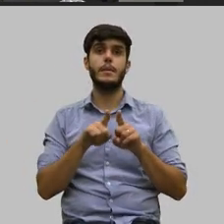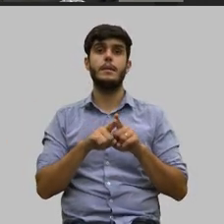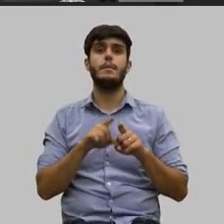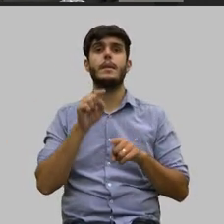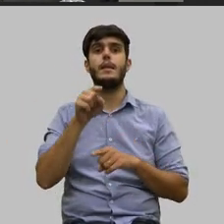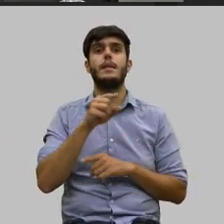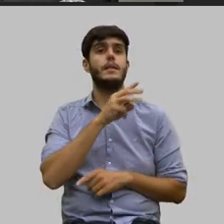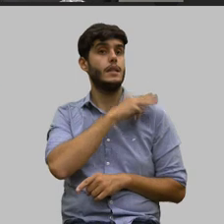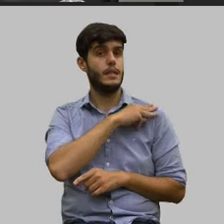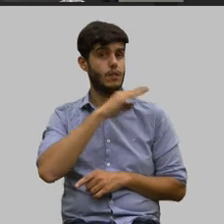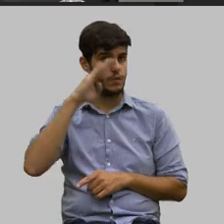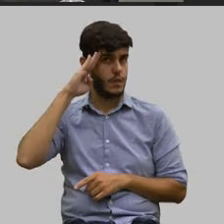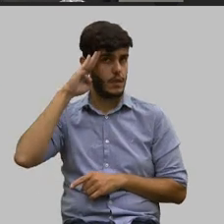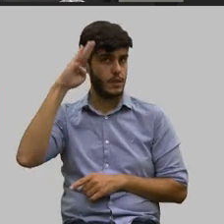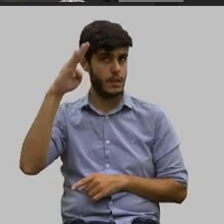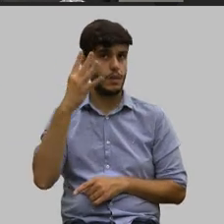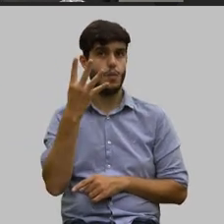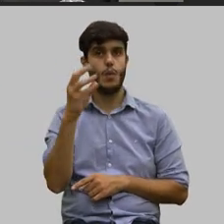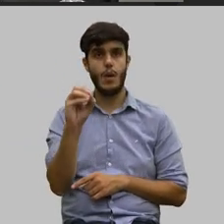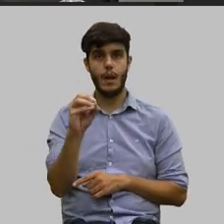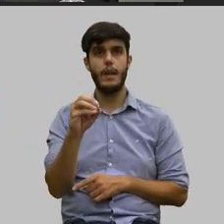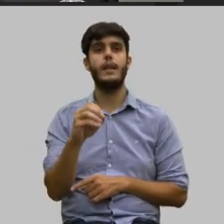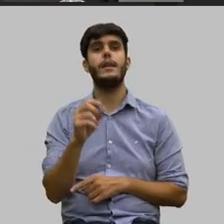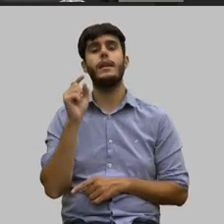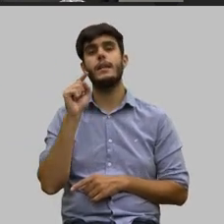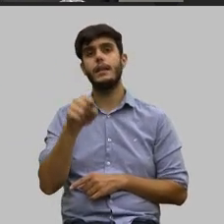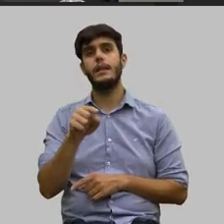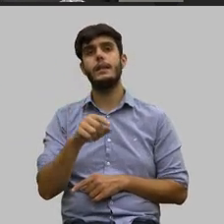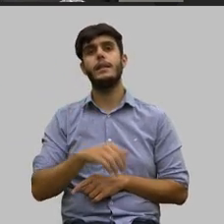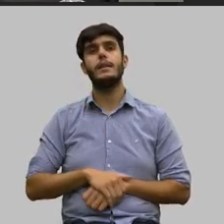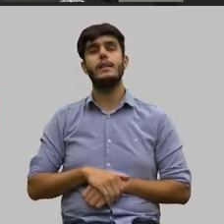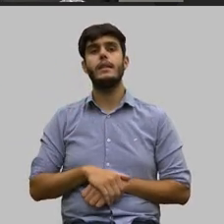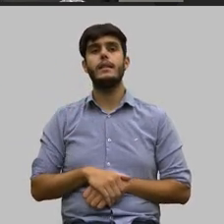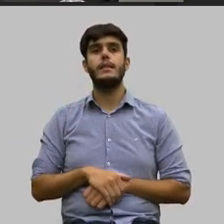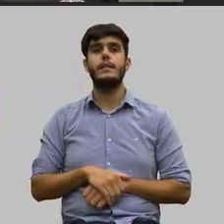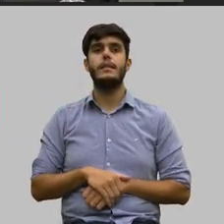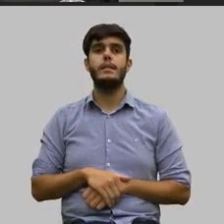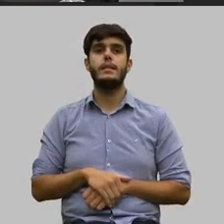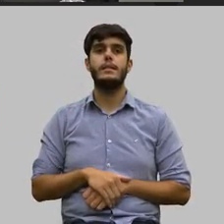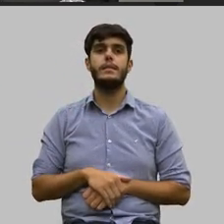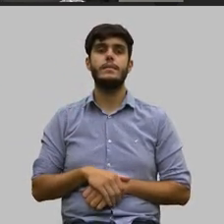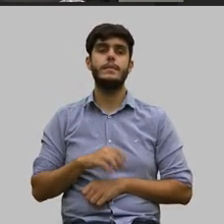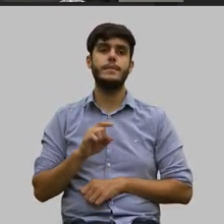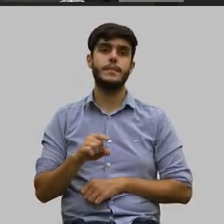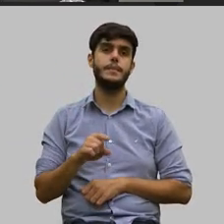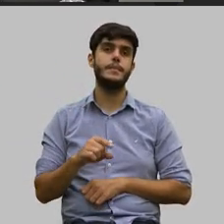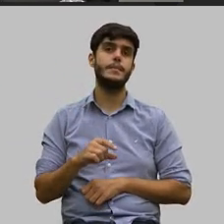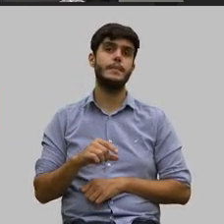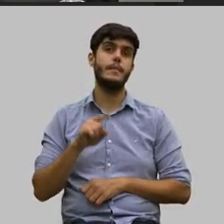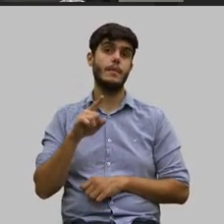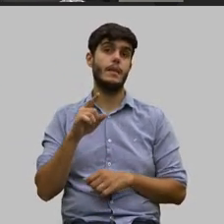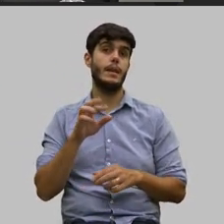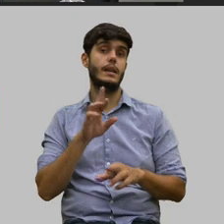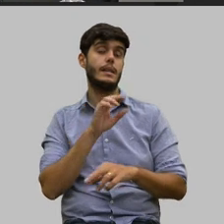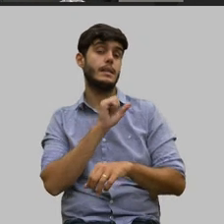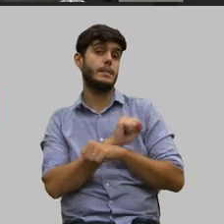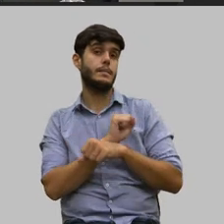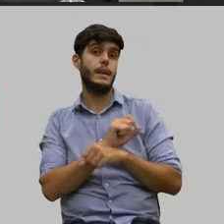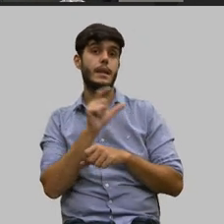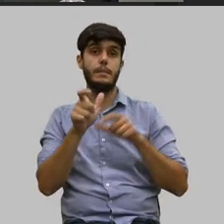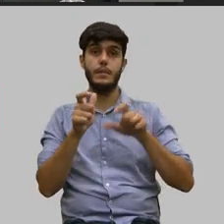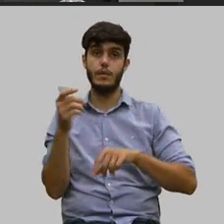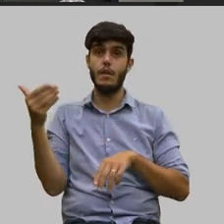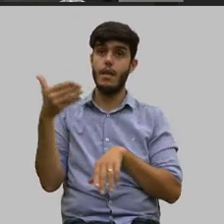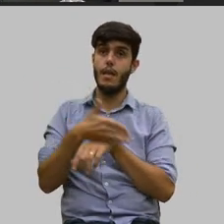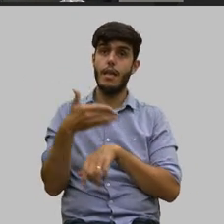40 e o 103º sargento ele é importante porque ele Abarca a entrada do cfs na Instituição então ainda nós